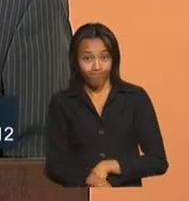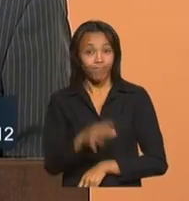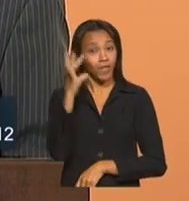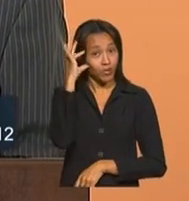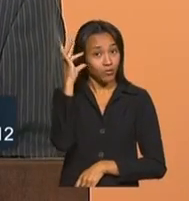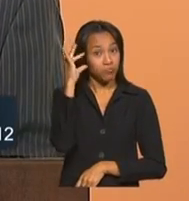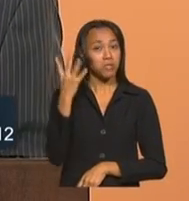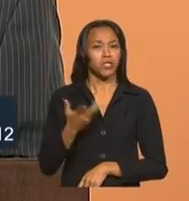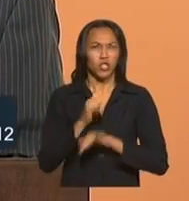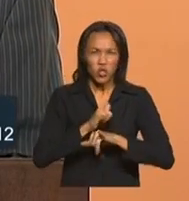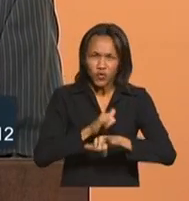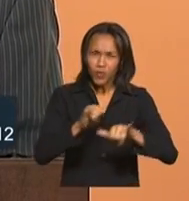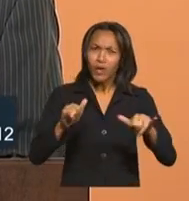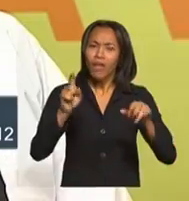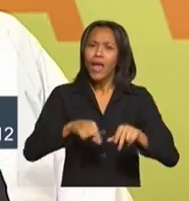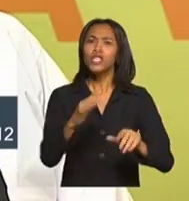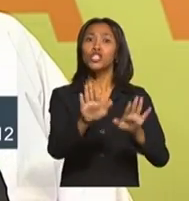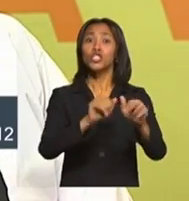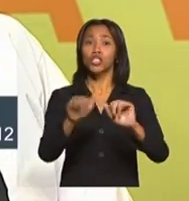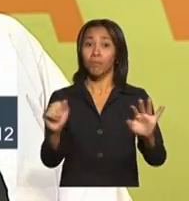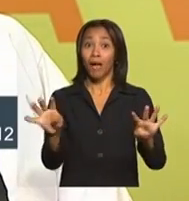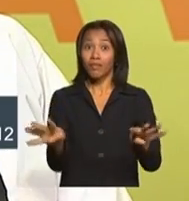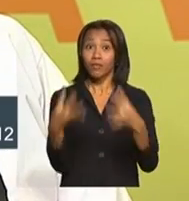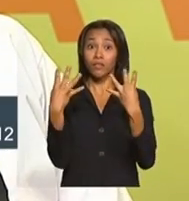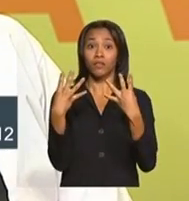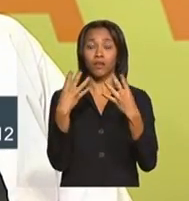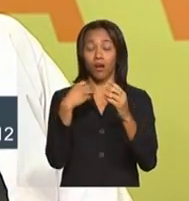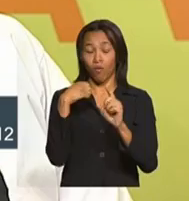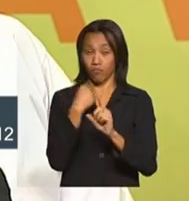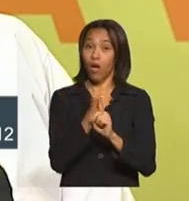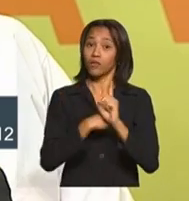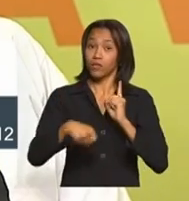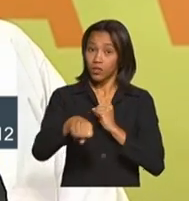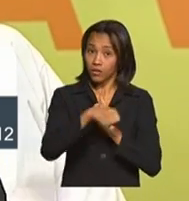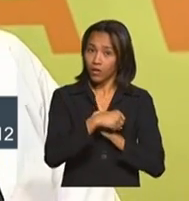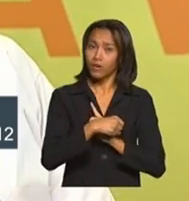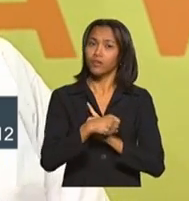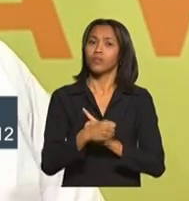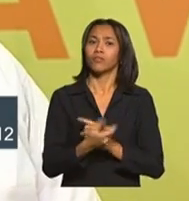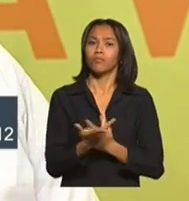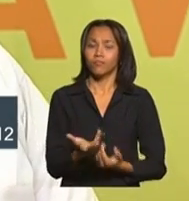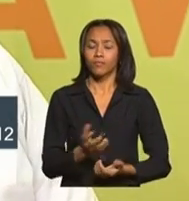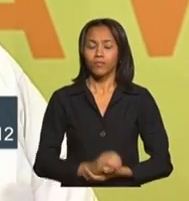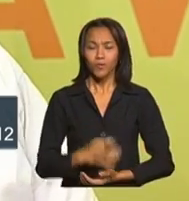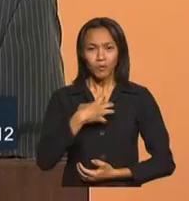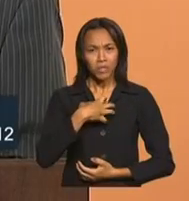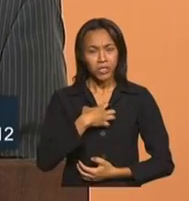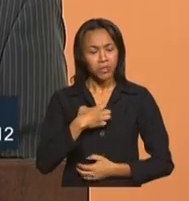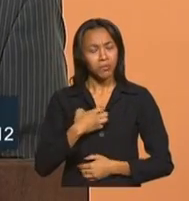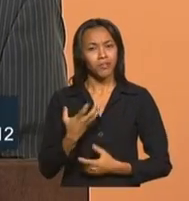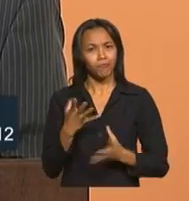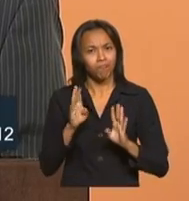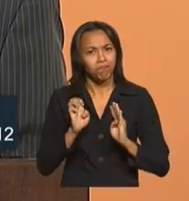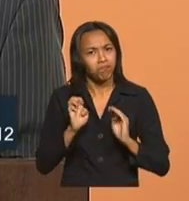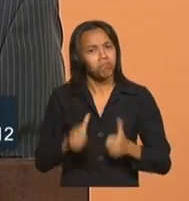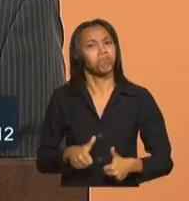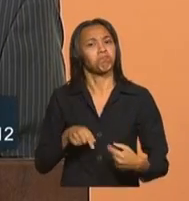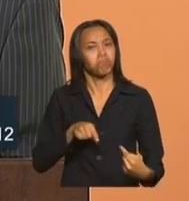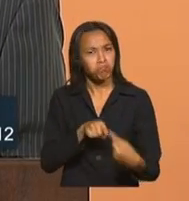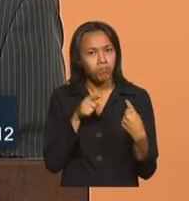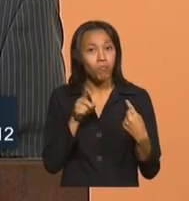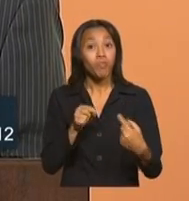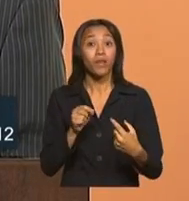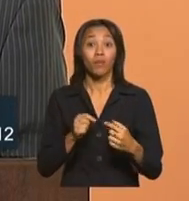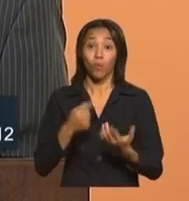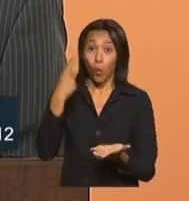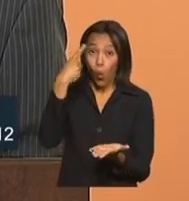é um chamamento à sociedade, num gesto humanitário, pelo pacto da